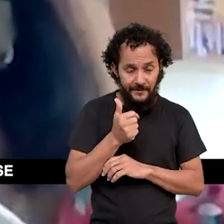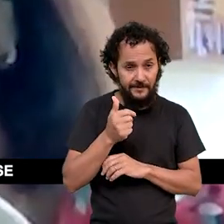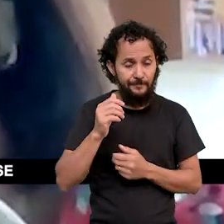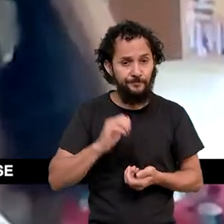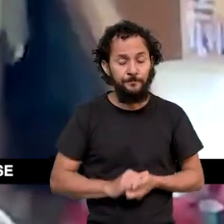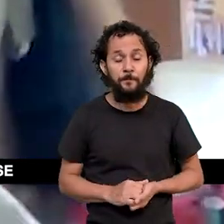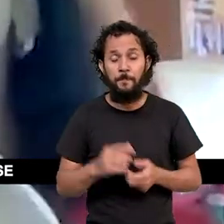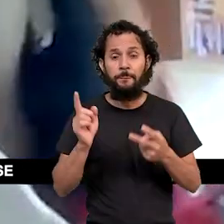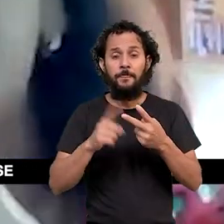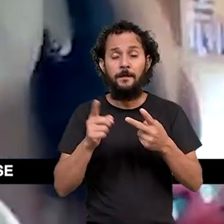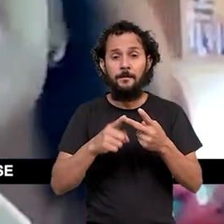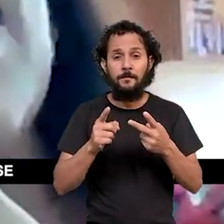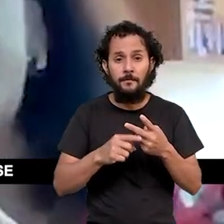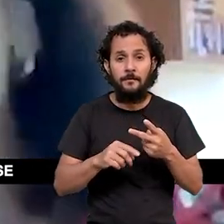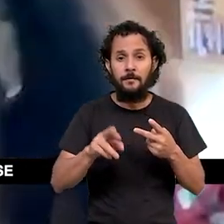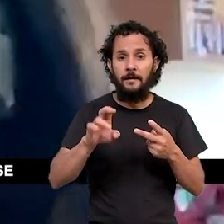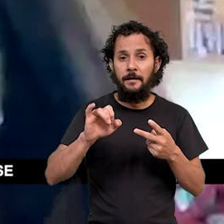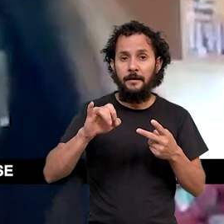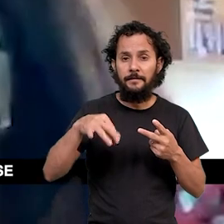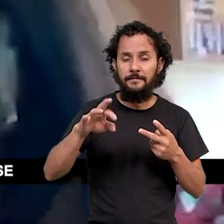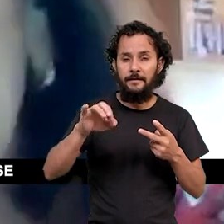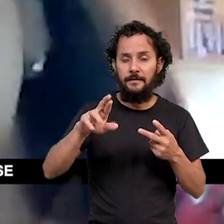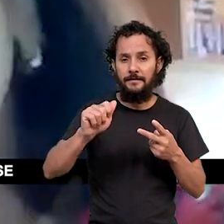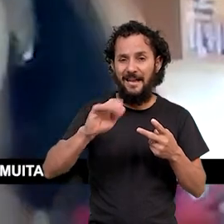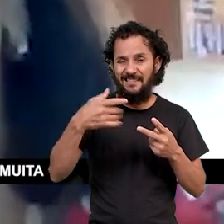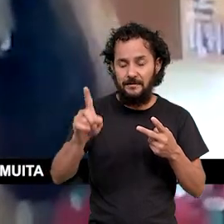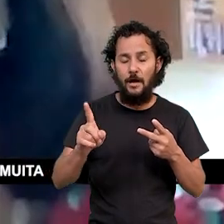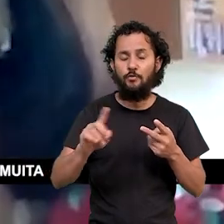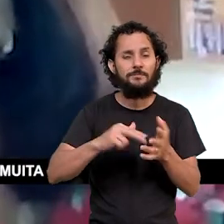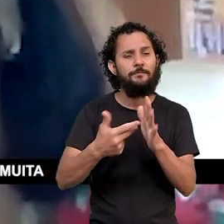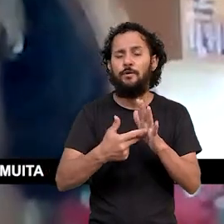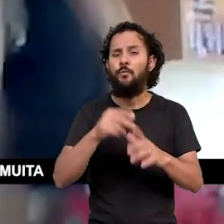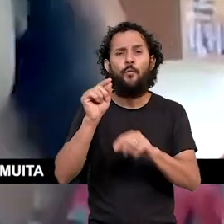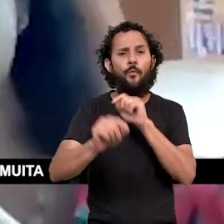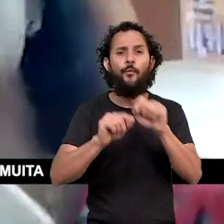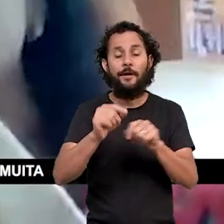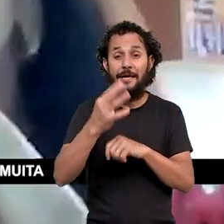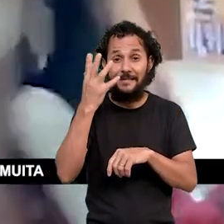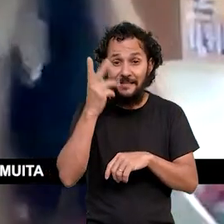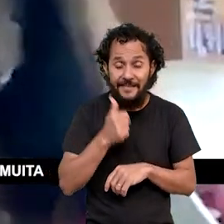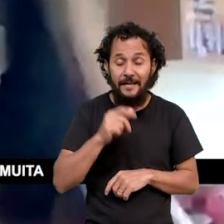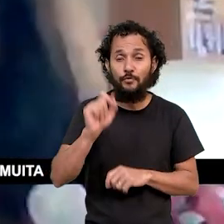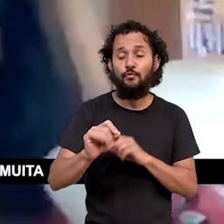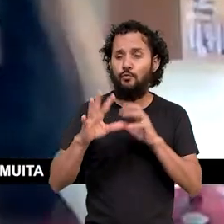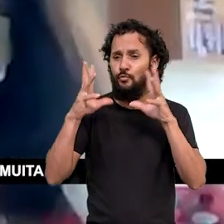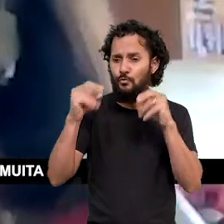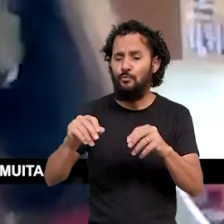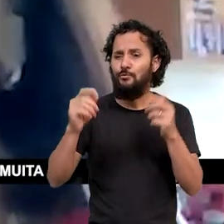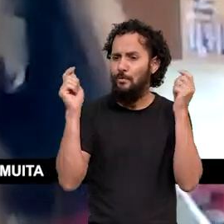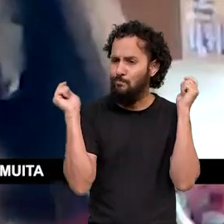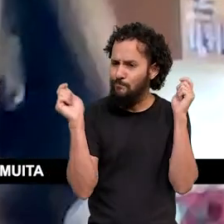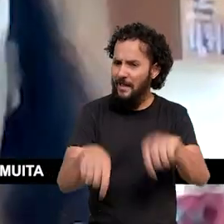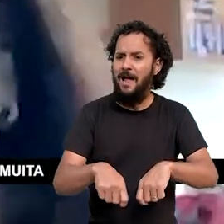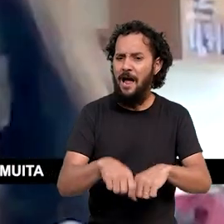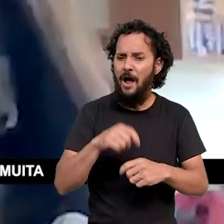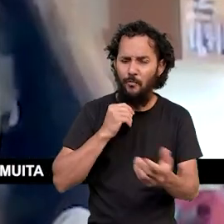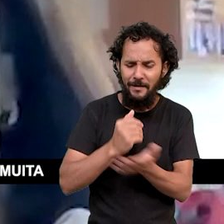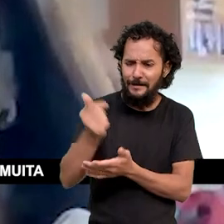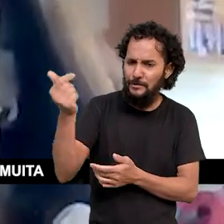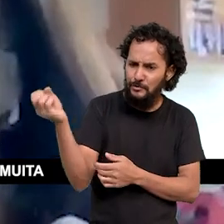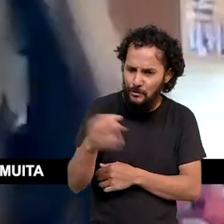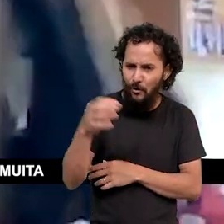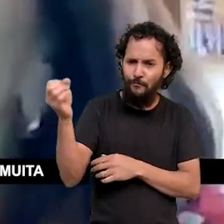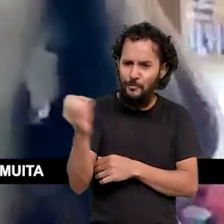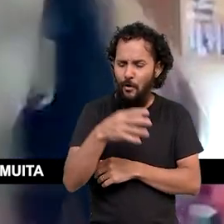crianças, o pilar da reiteração, o que é esse pilar? Para as crianças, tudo pode começar de